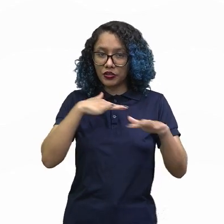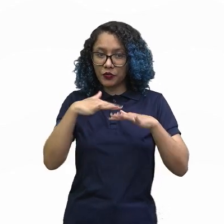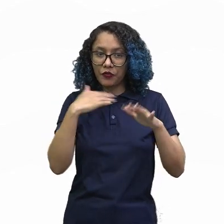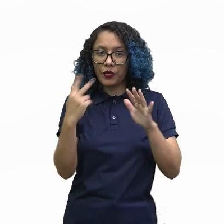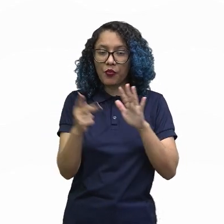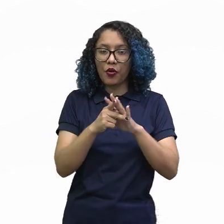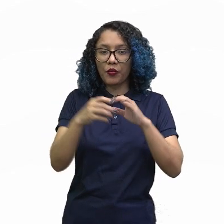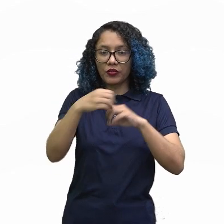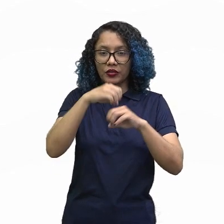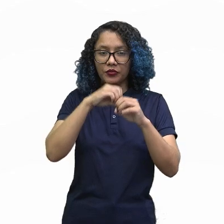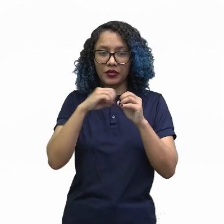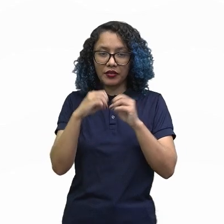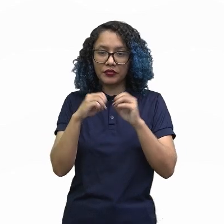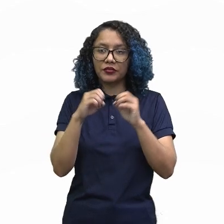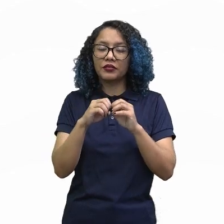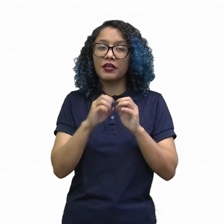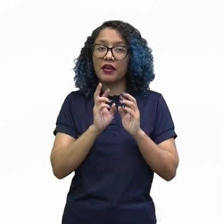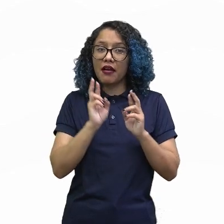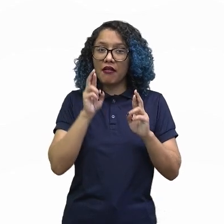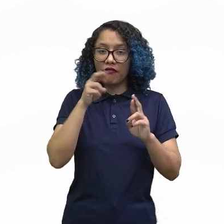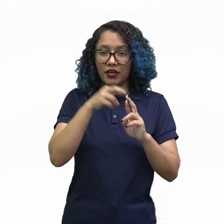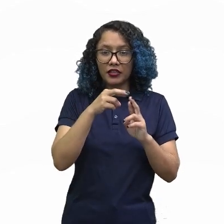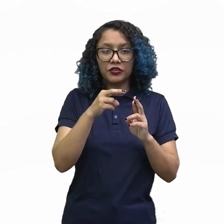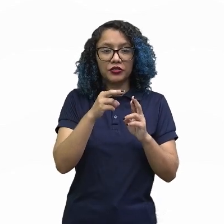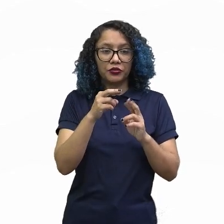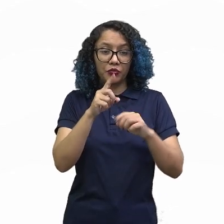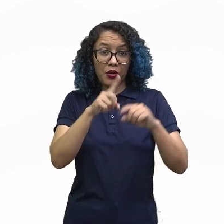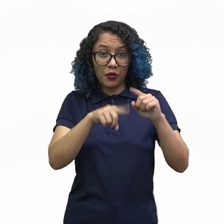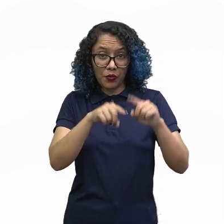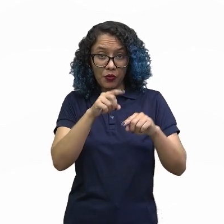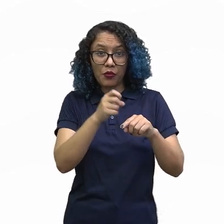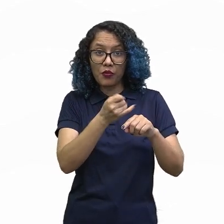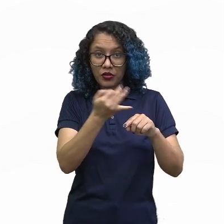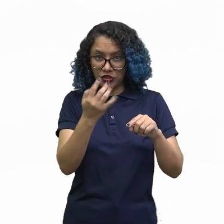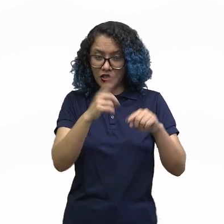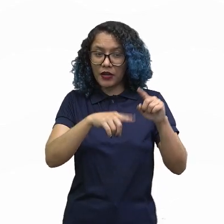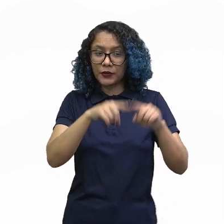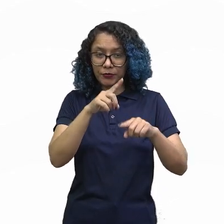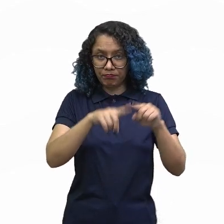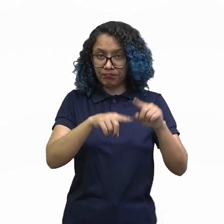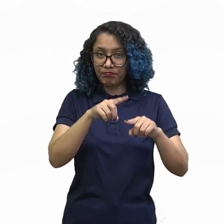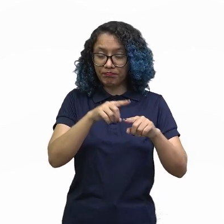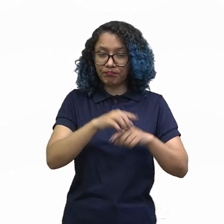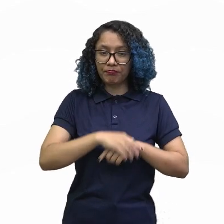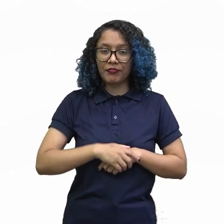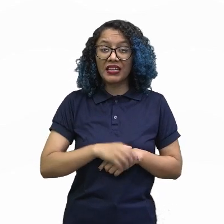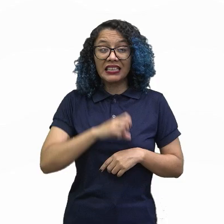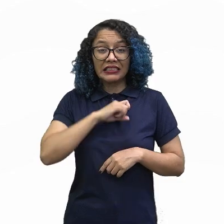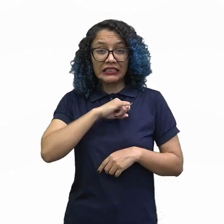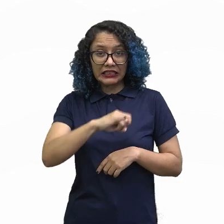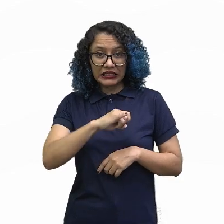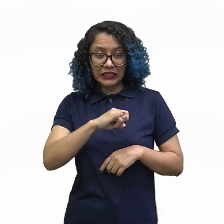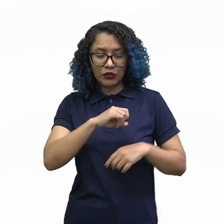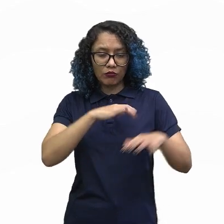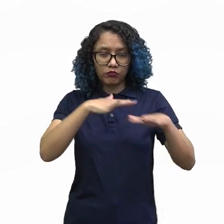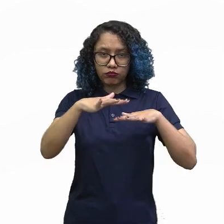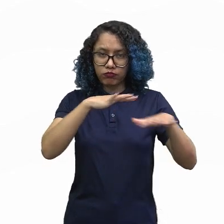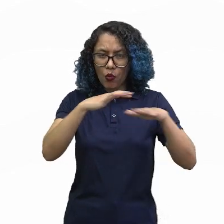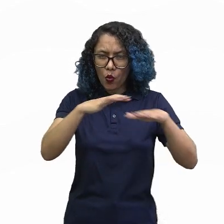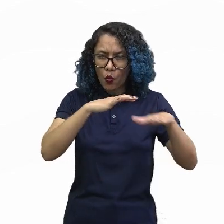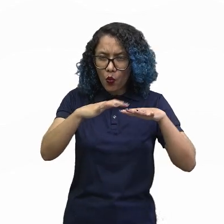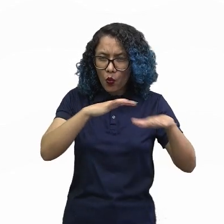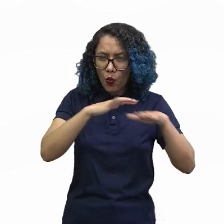uma determinada quantidade de matéria. Quanto mais agitada ou quanto mais